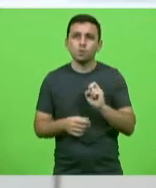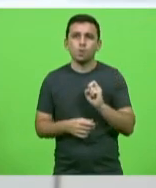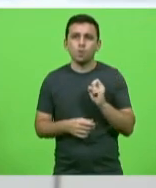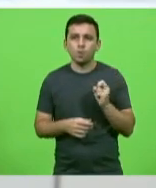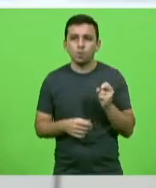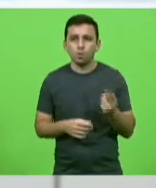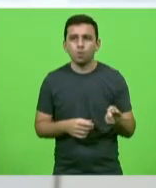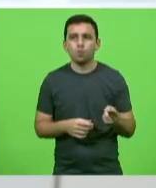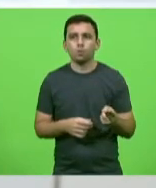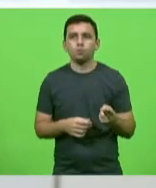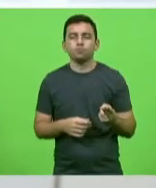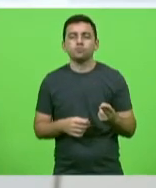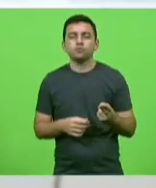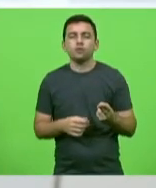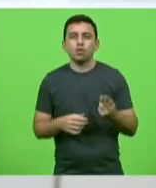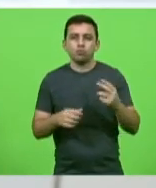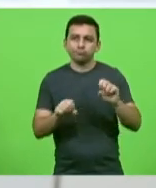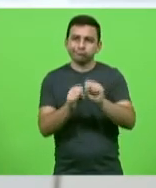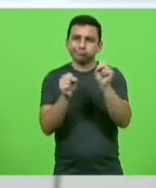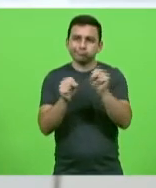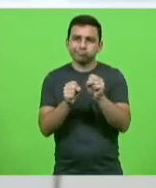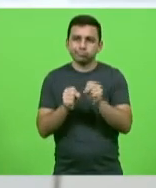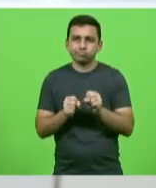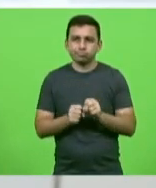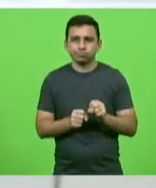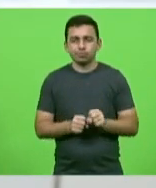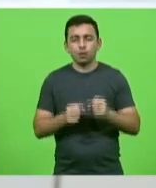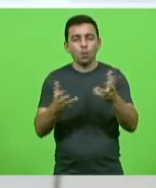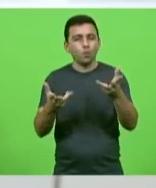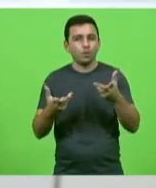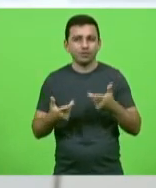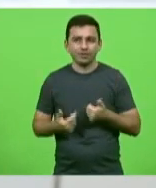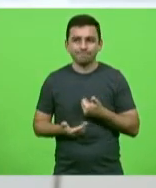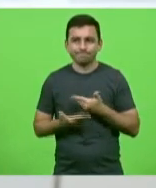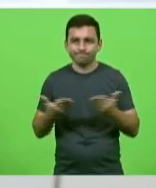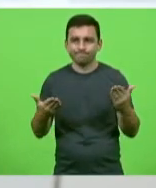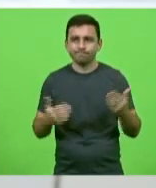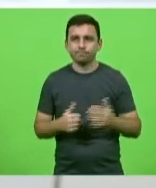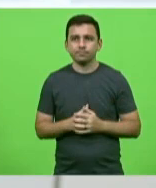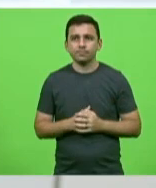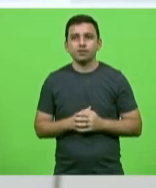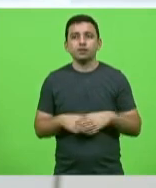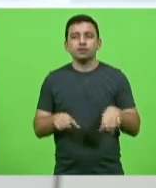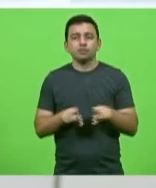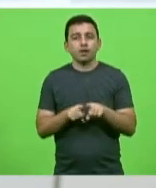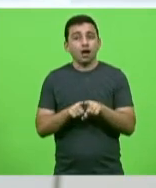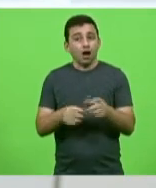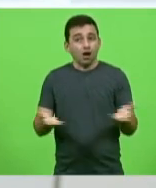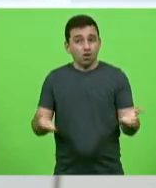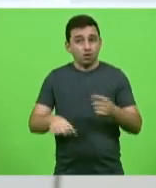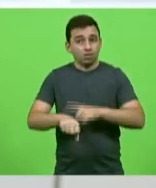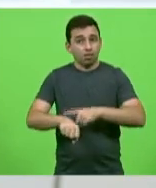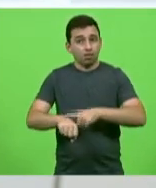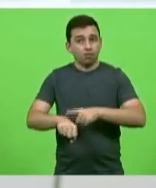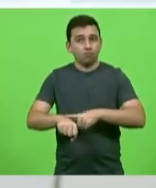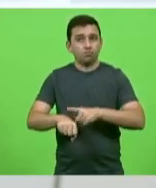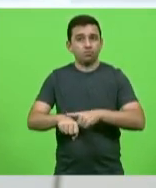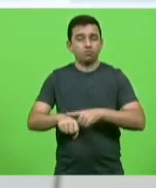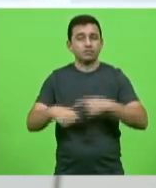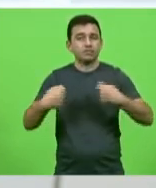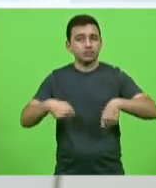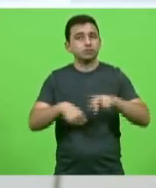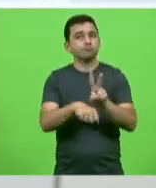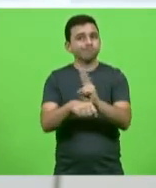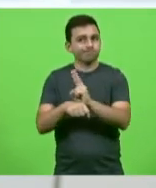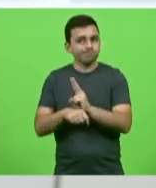para a deteriorização da sua qualidade é tempo Senhores da necessária